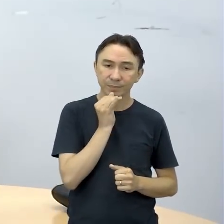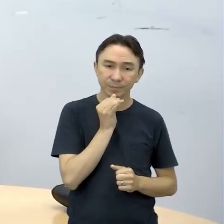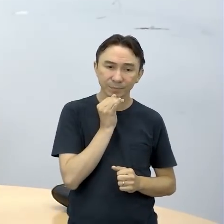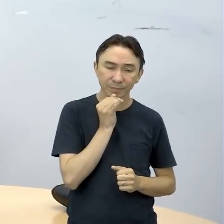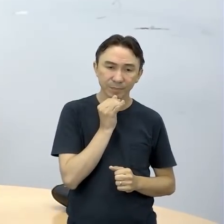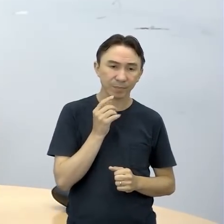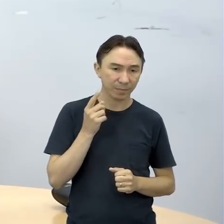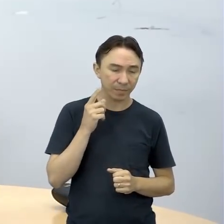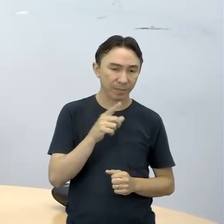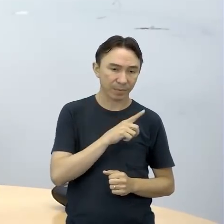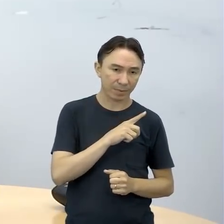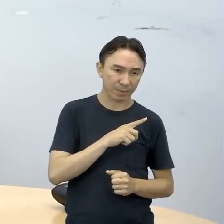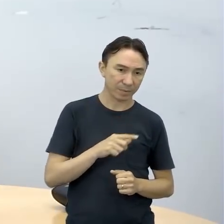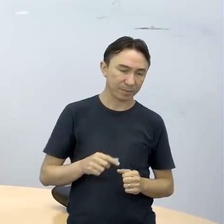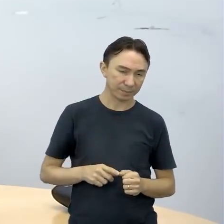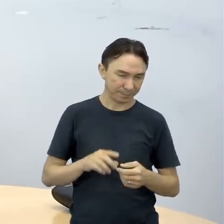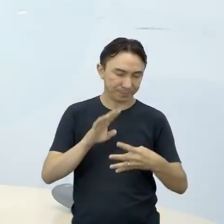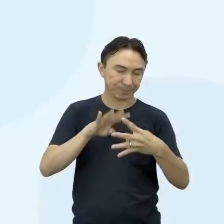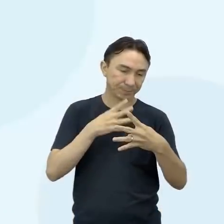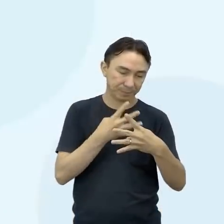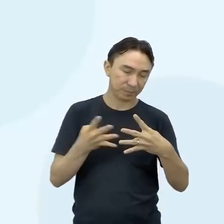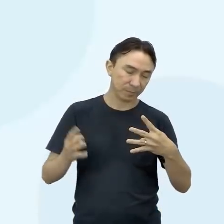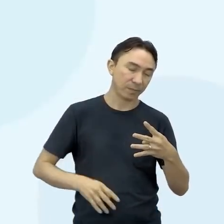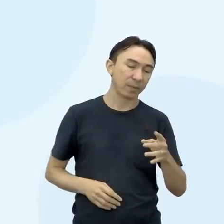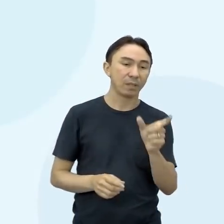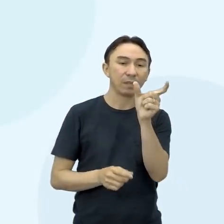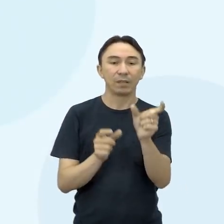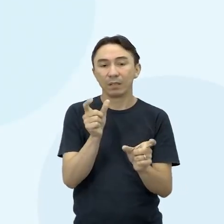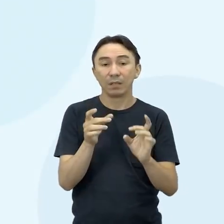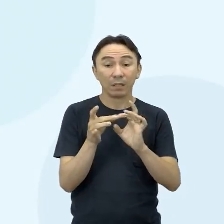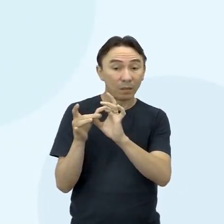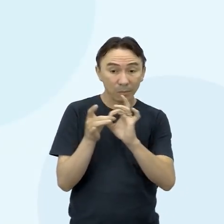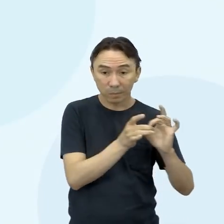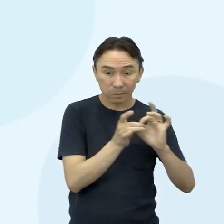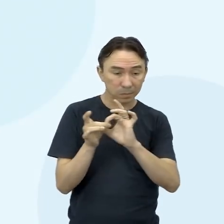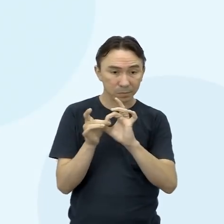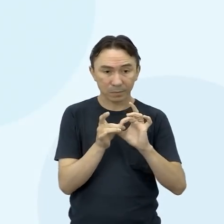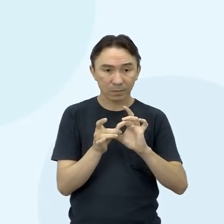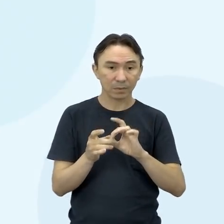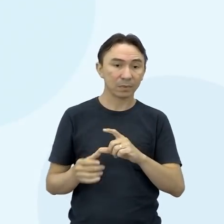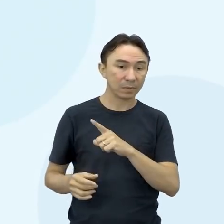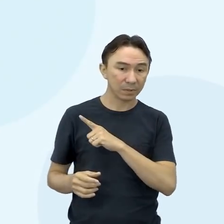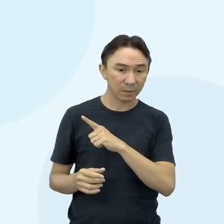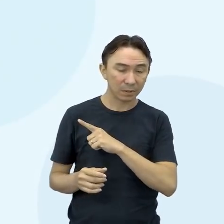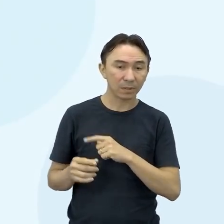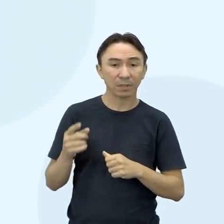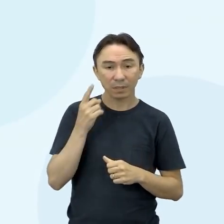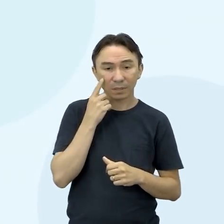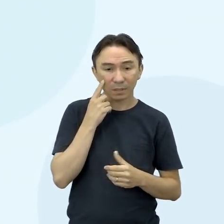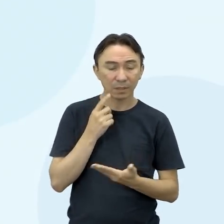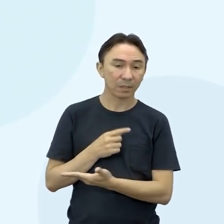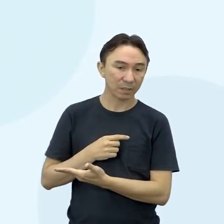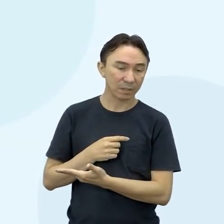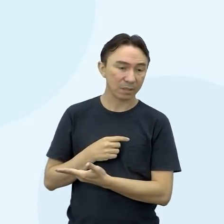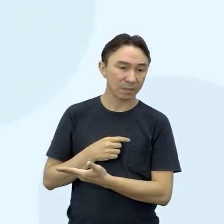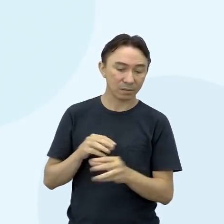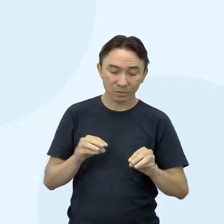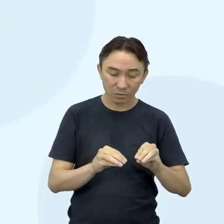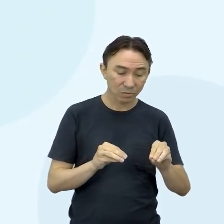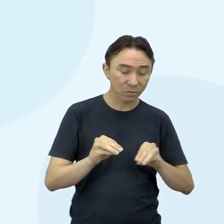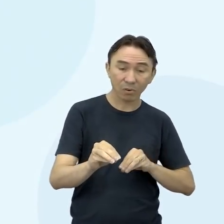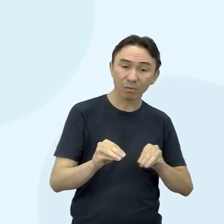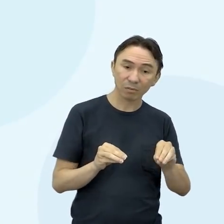nesse quadro integrador, que nós temos um componente curricular que fala dos jogos de tabuleiro de RPG.